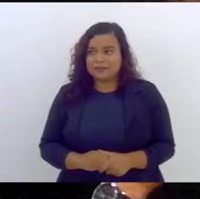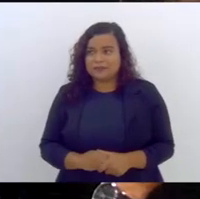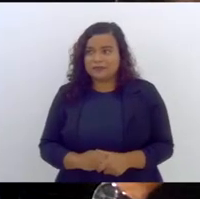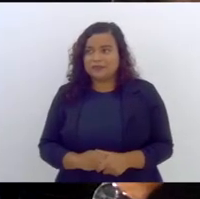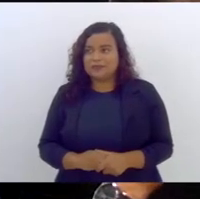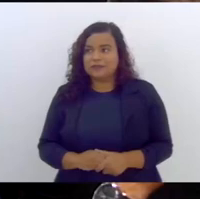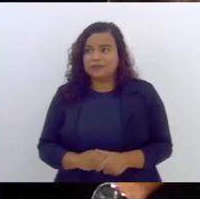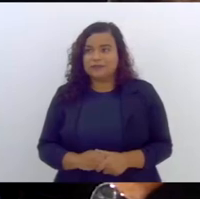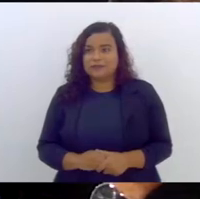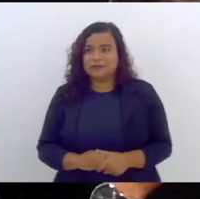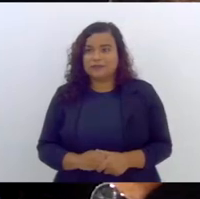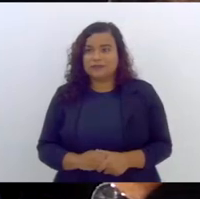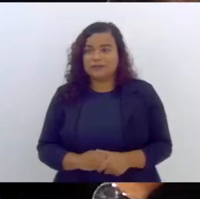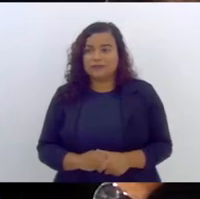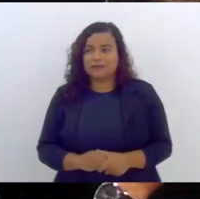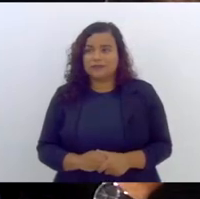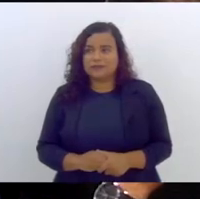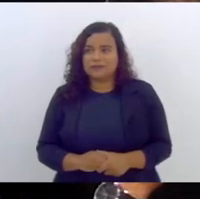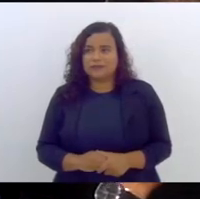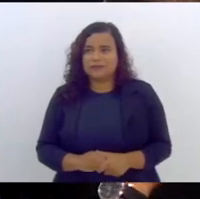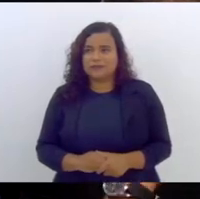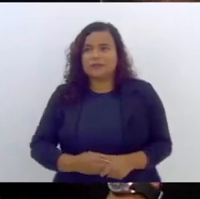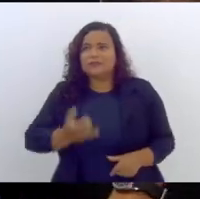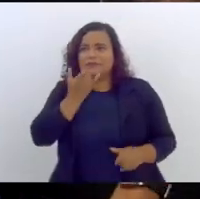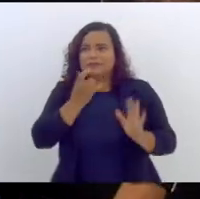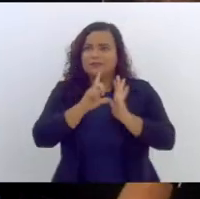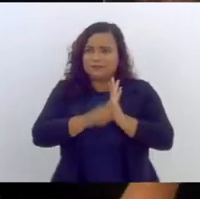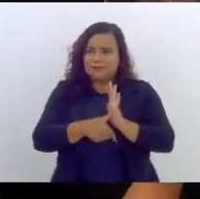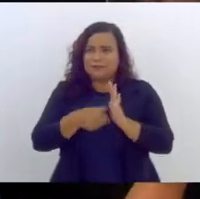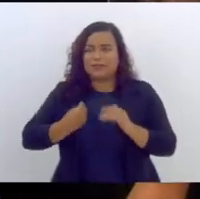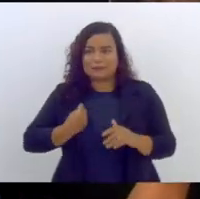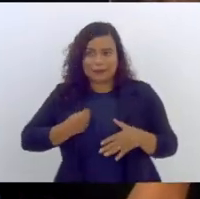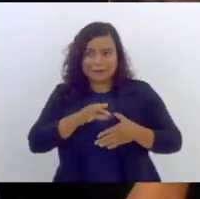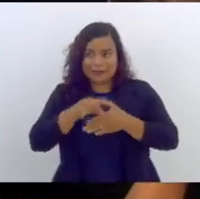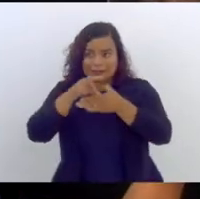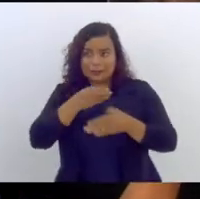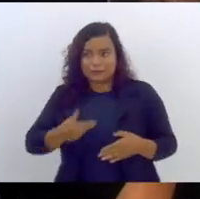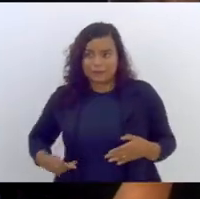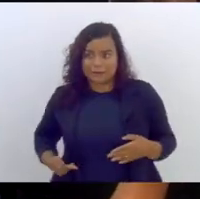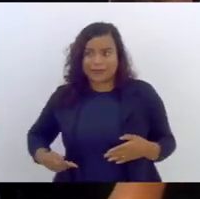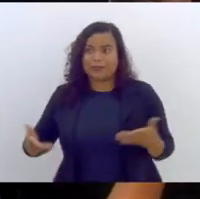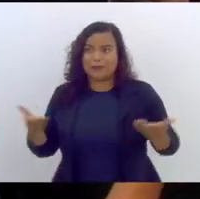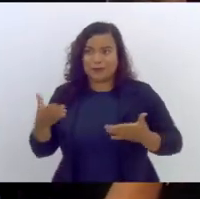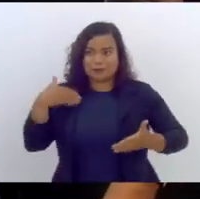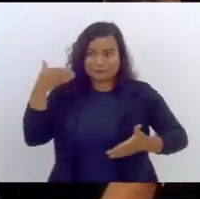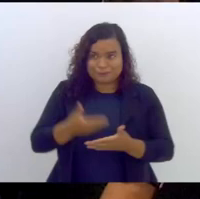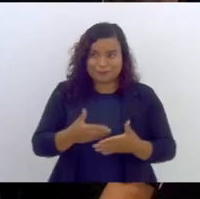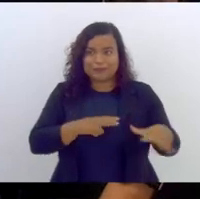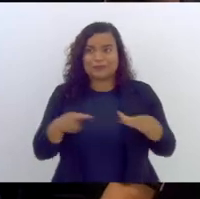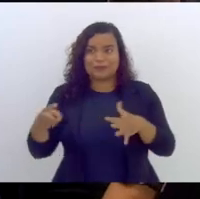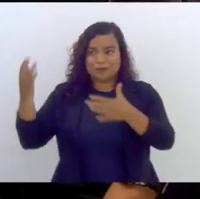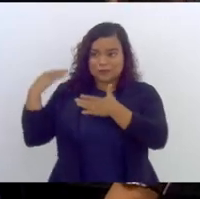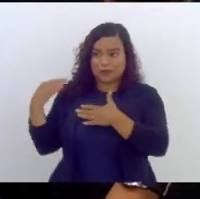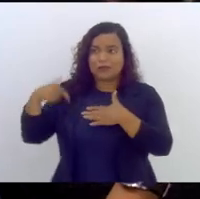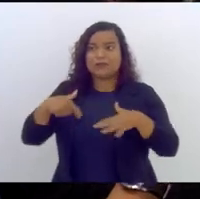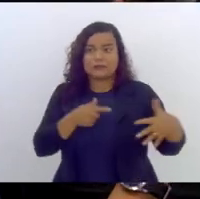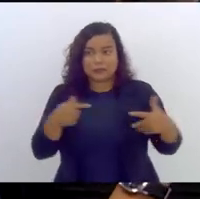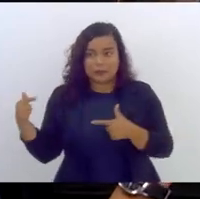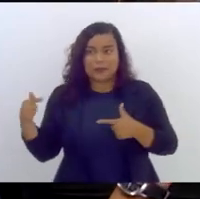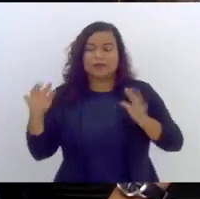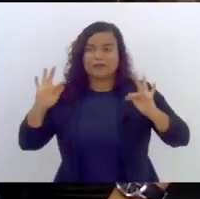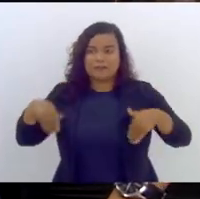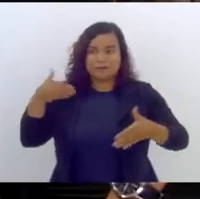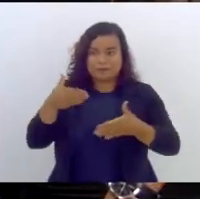Bom dia a todos peço desculpa pelo atraso estava na liderança de governo nessa reta final na semana passada e nessa semana a gente está